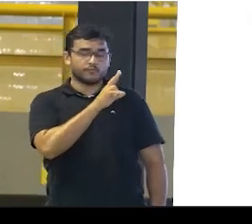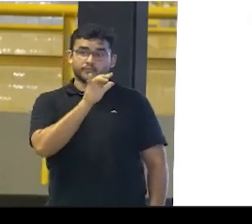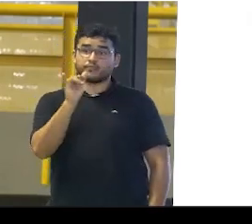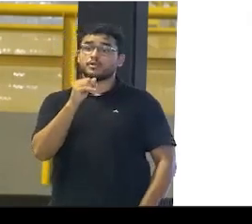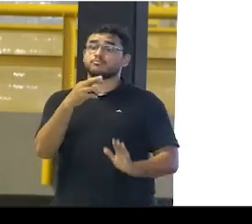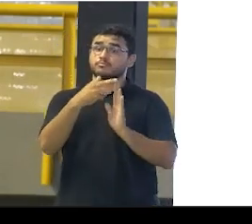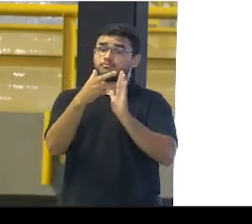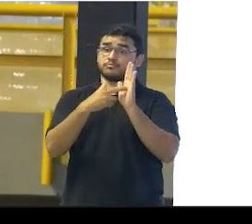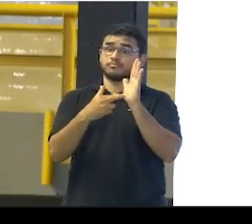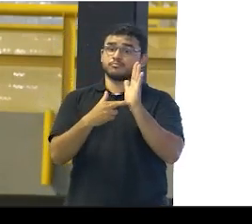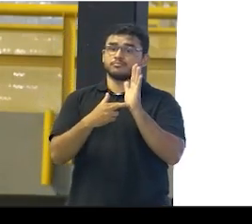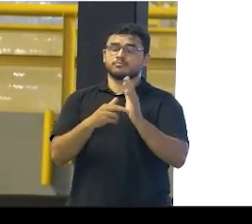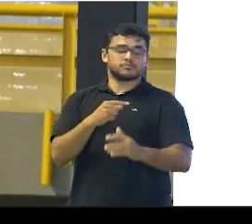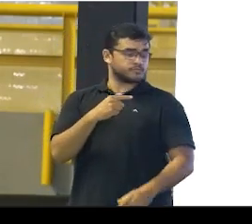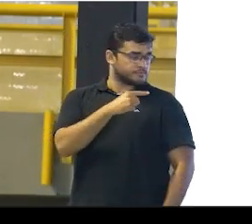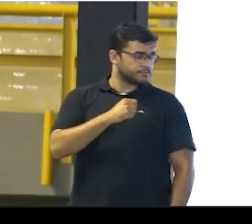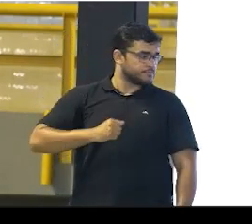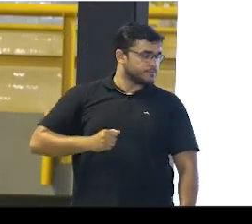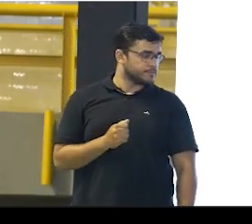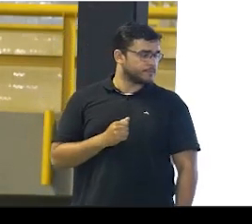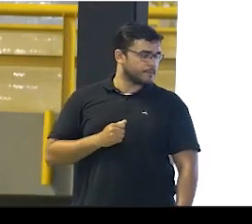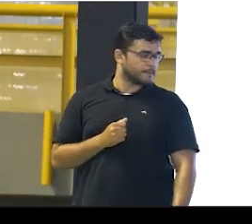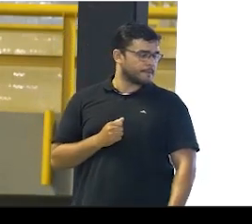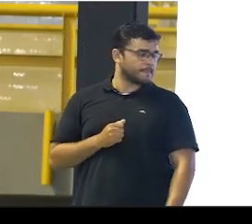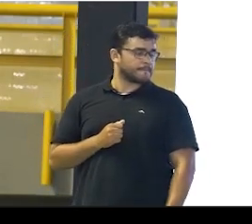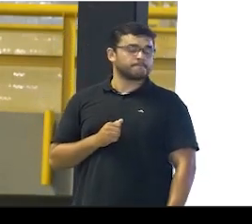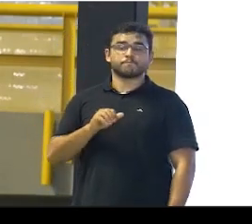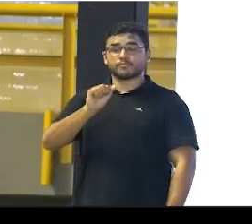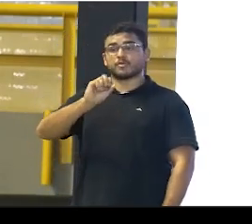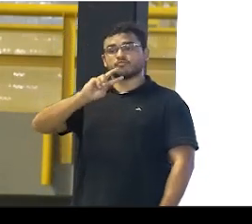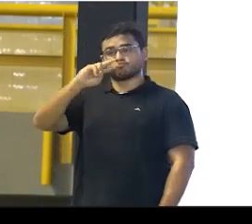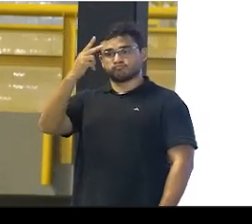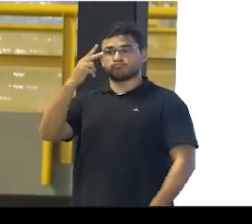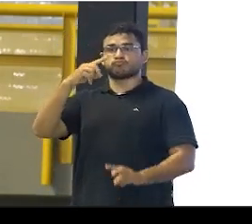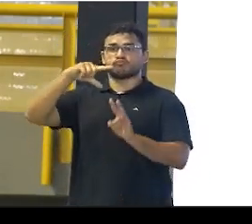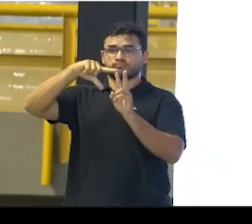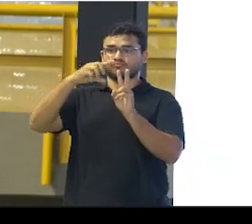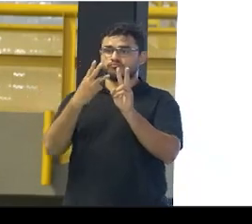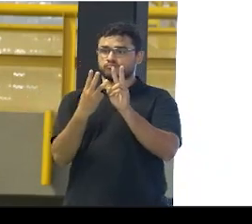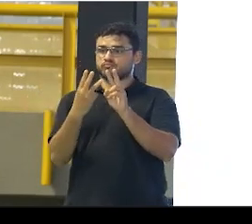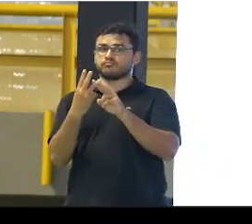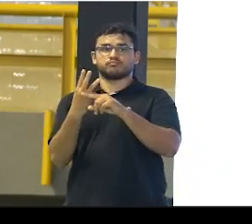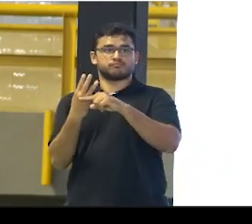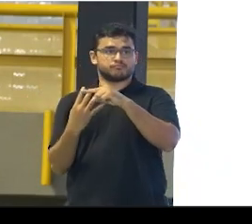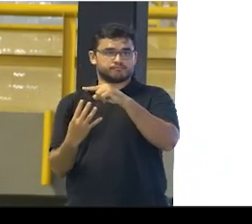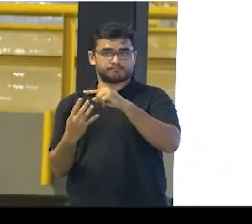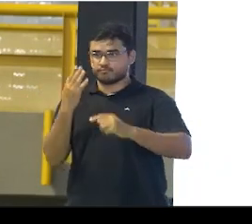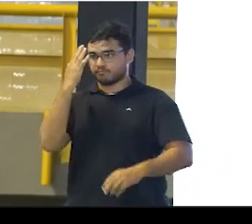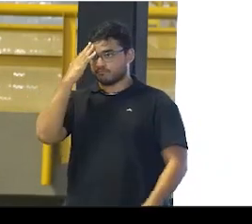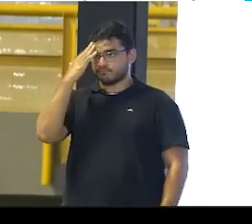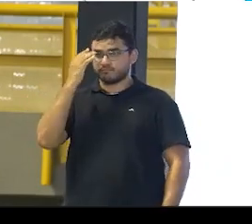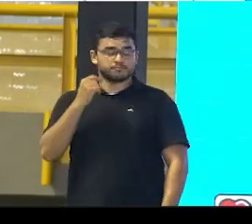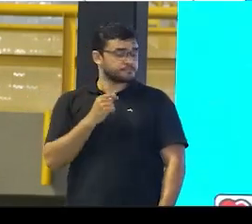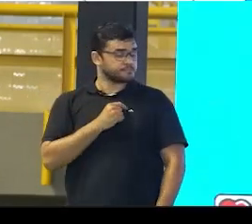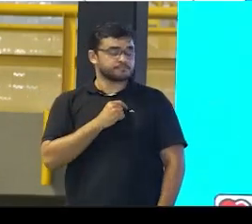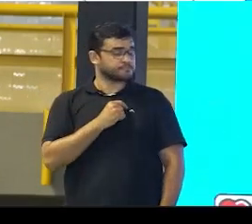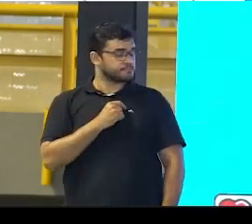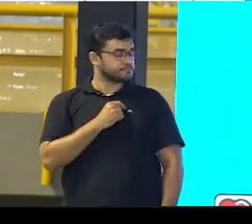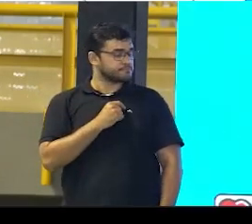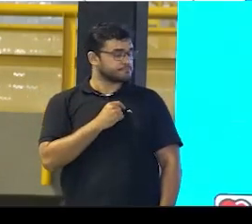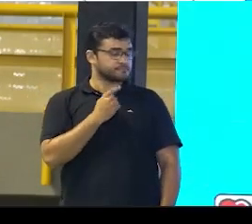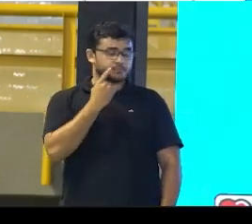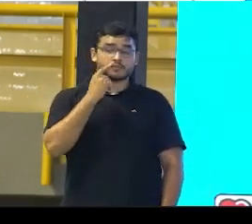a diagonal maior do losango. E o desinho é a diagonal menor.